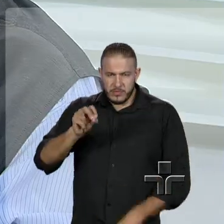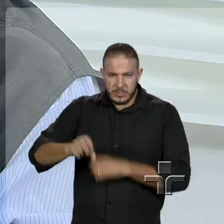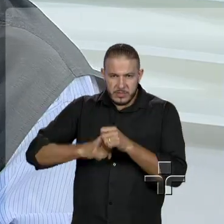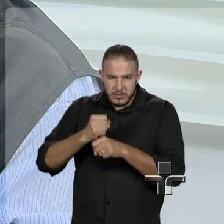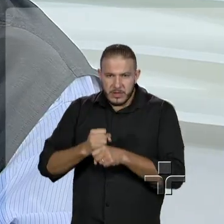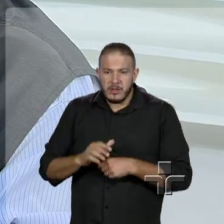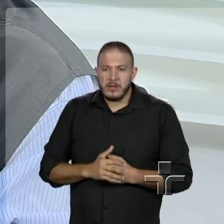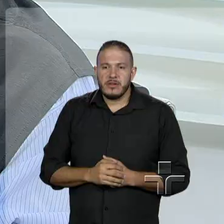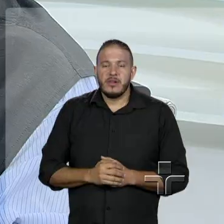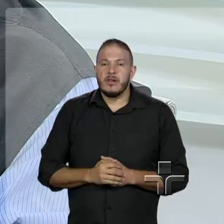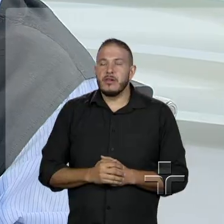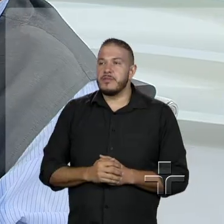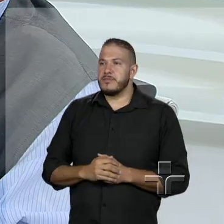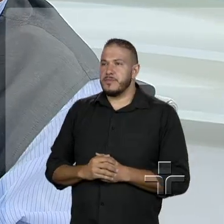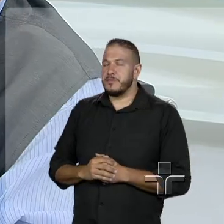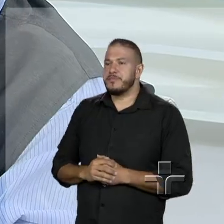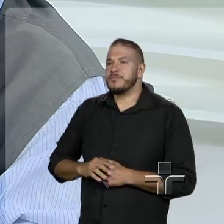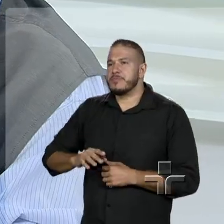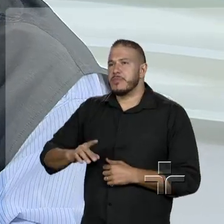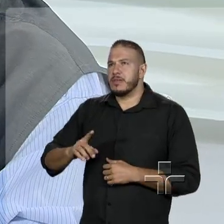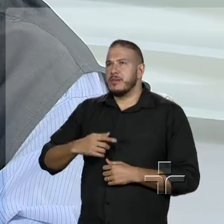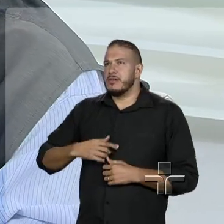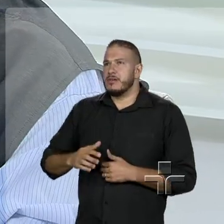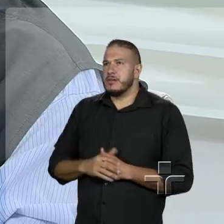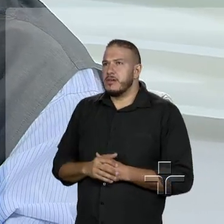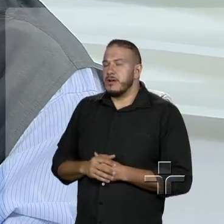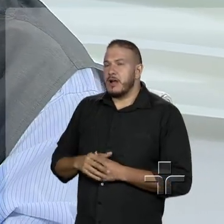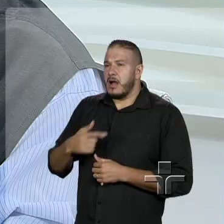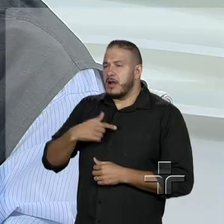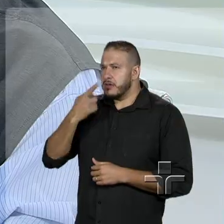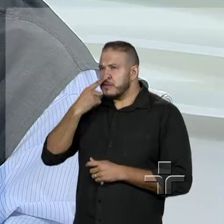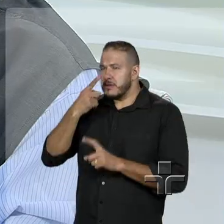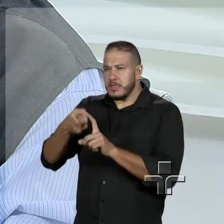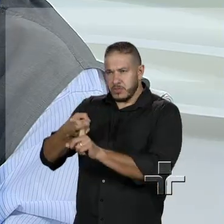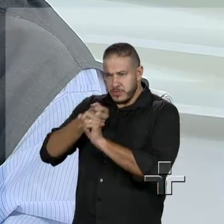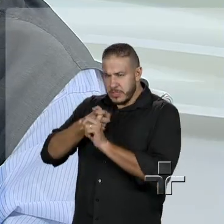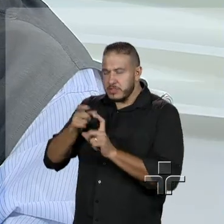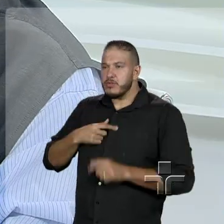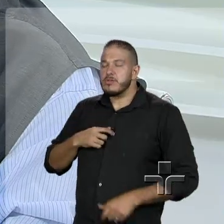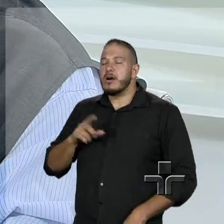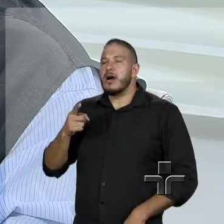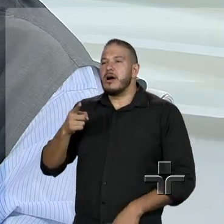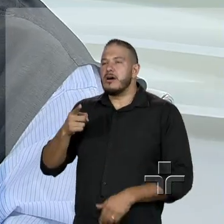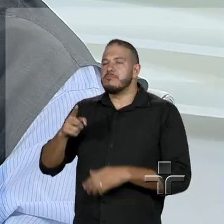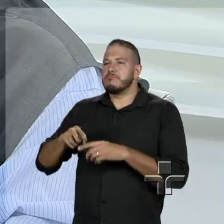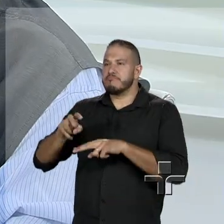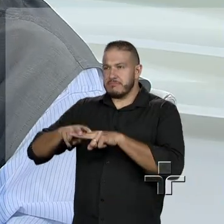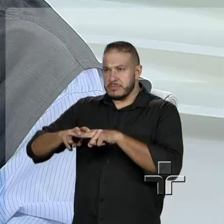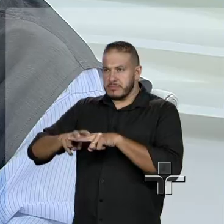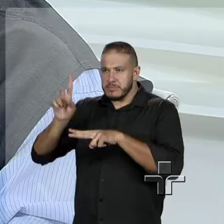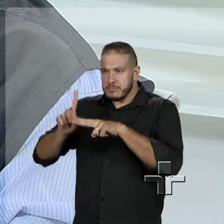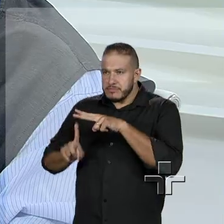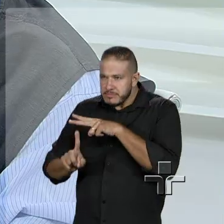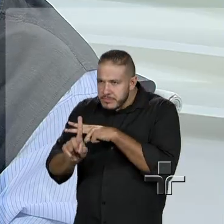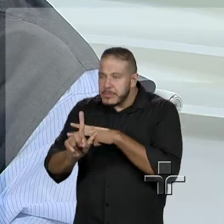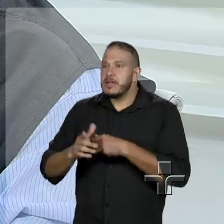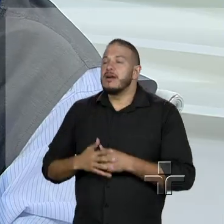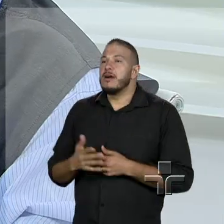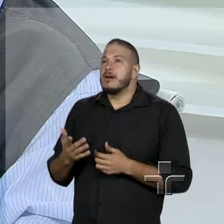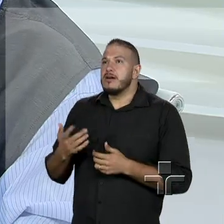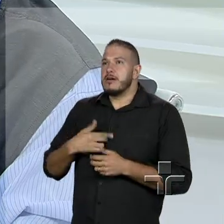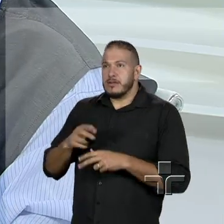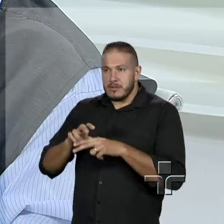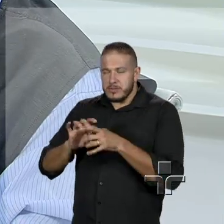pelo seguinte... Primeiro que a suspensão do habeas corpus não libera o Estado.